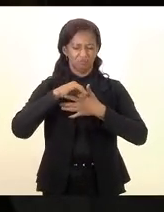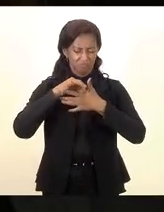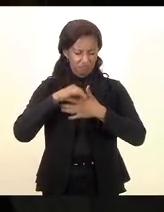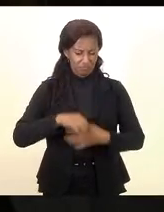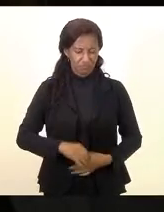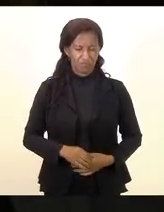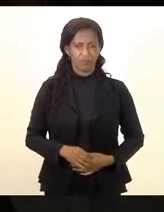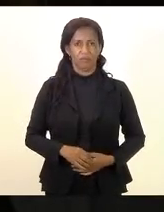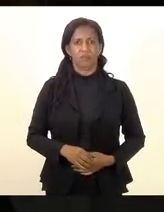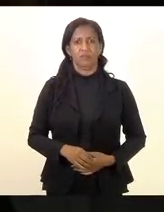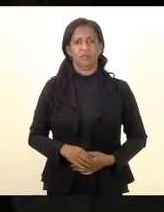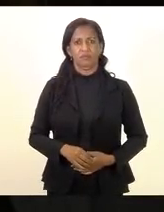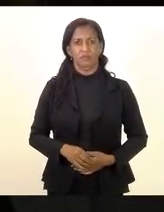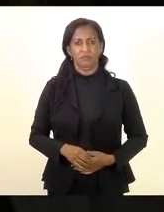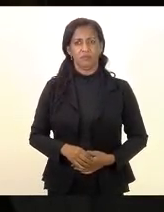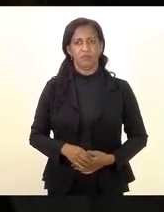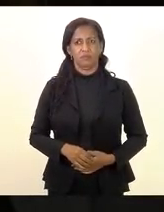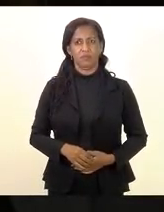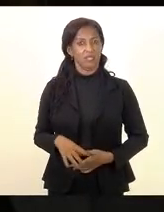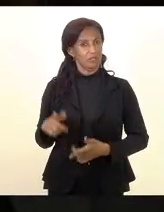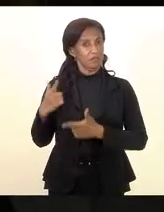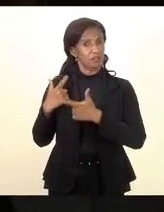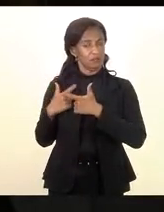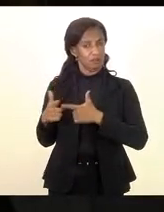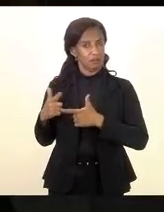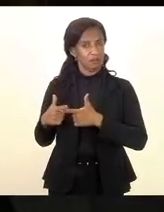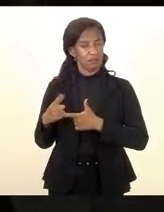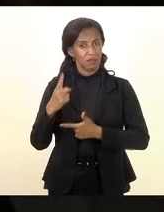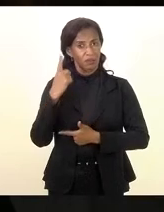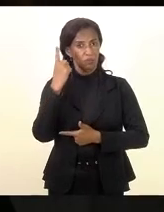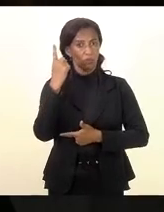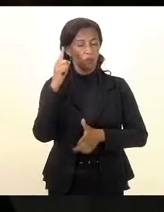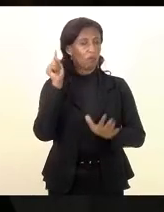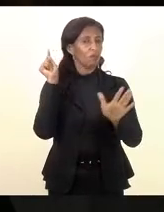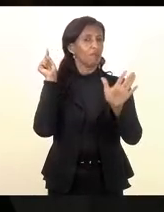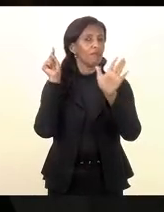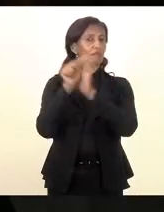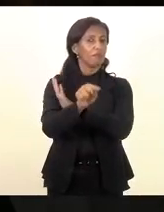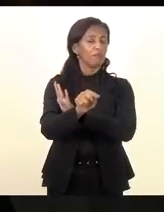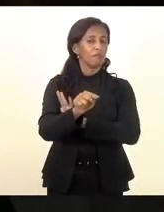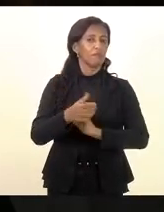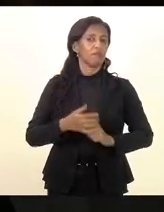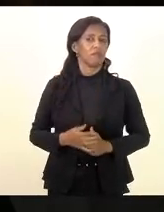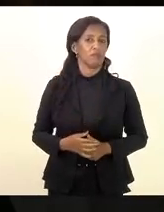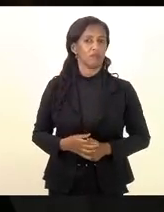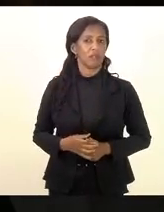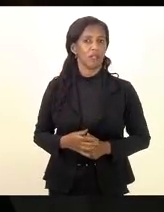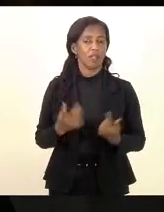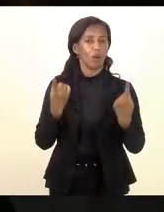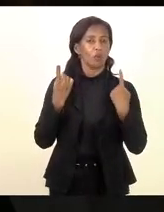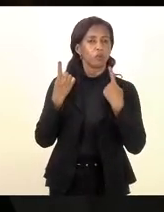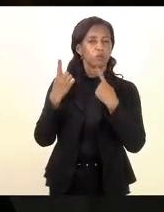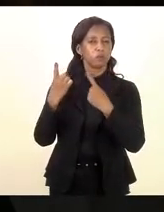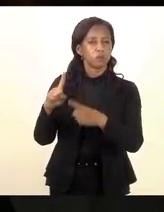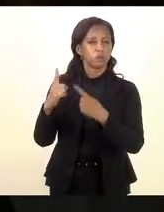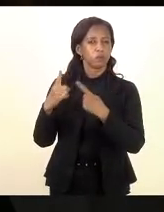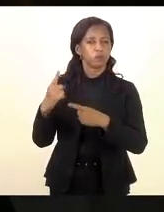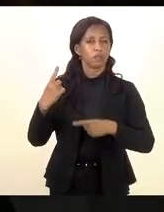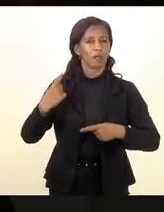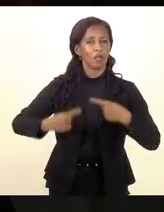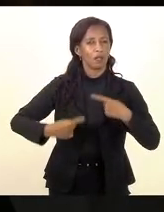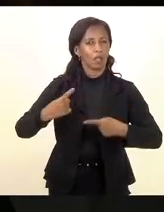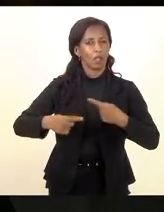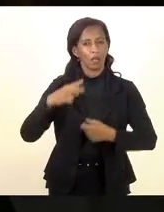nessa crise de representatividade vem uma pergunta que provoca um debate muito